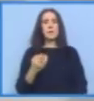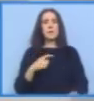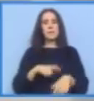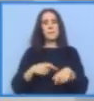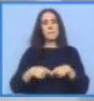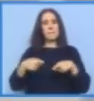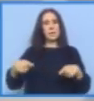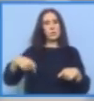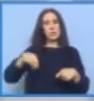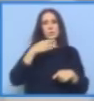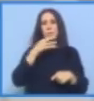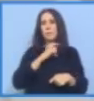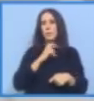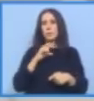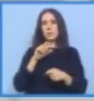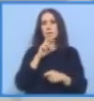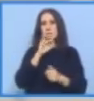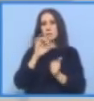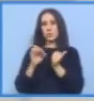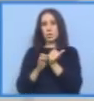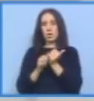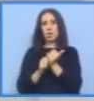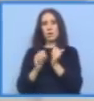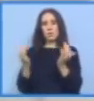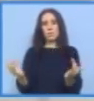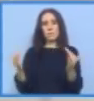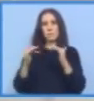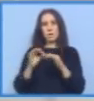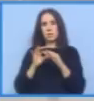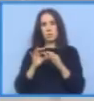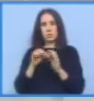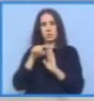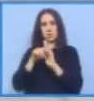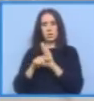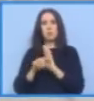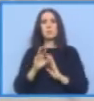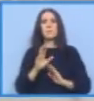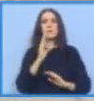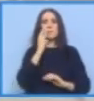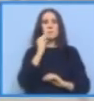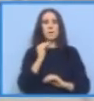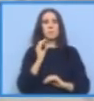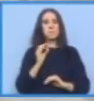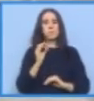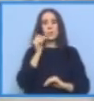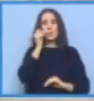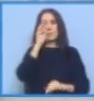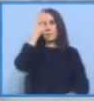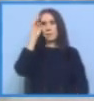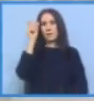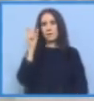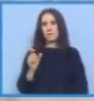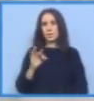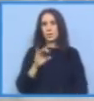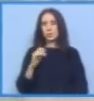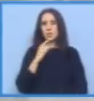prolongados em que estaremos todos os padres do Arciprestado para o Sacramento da Reconciliação, mas acho que aquilo que diz o Papa Francisco, a